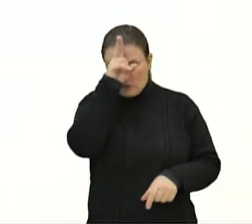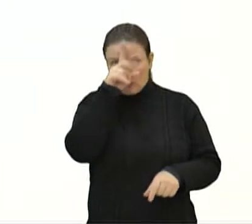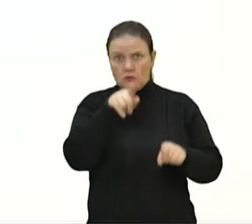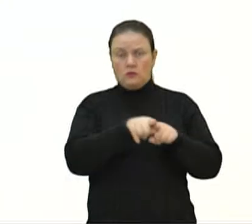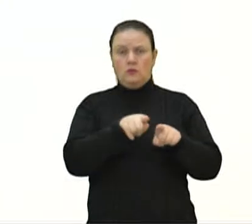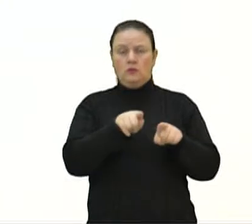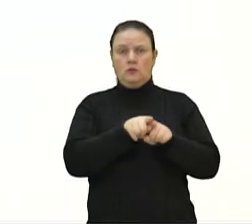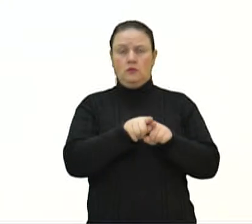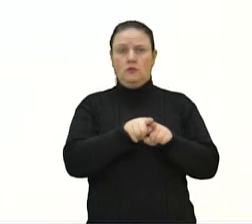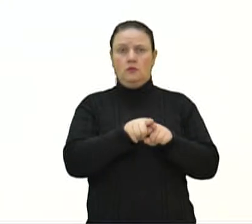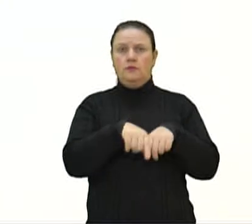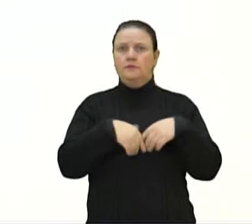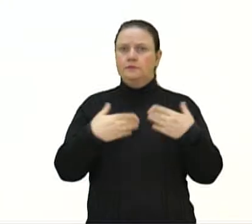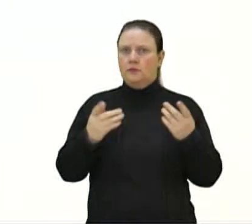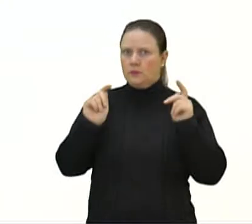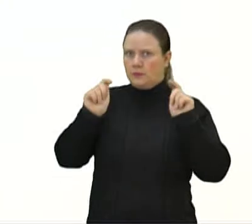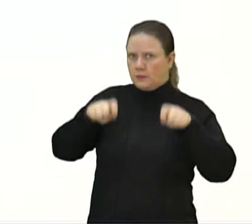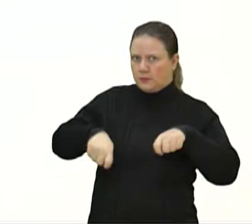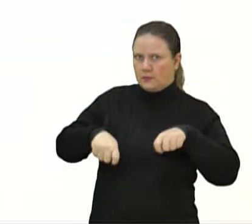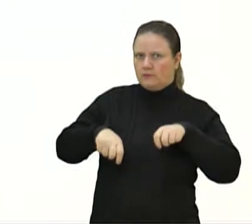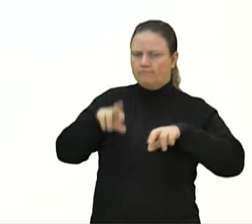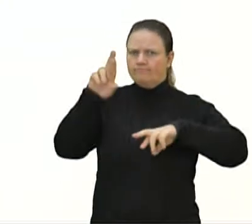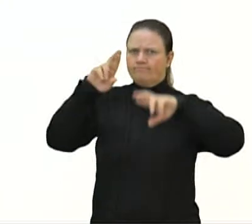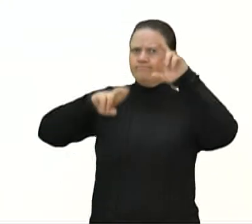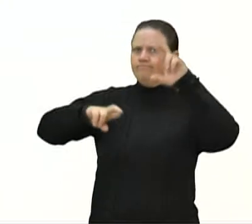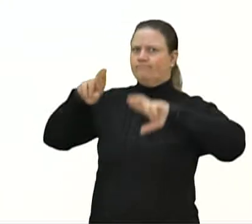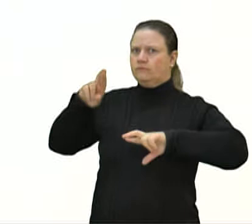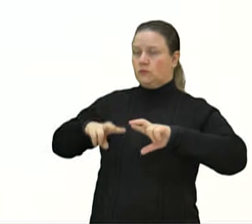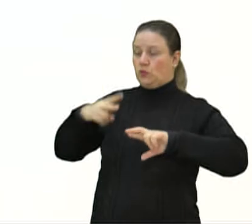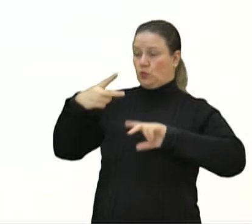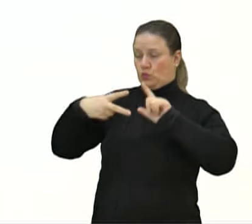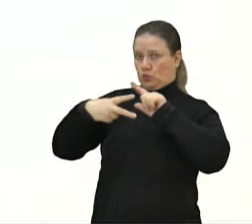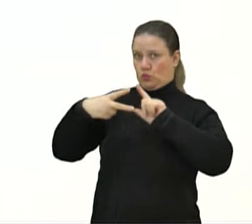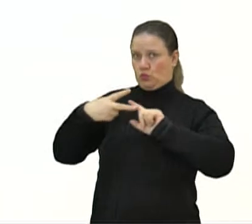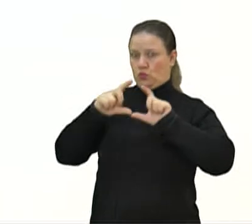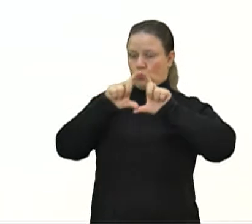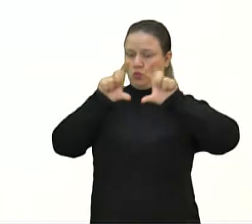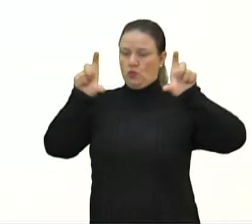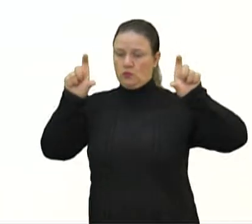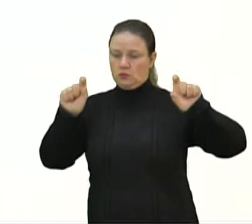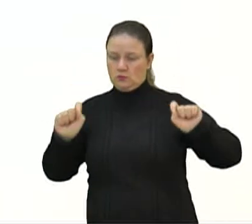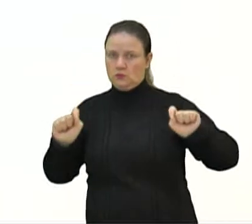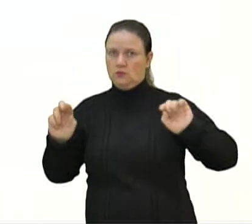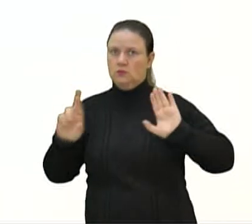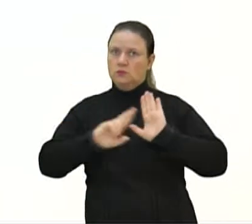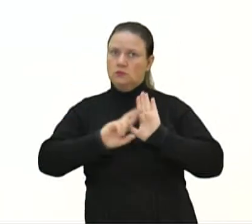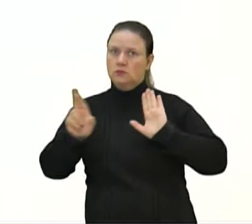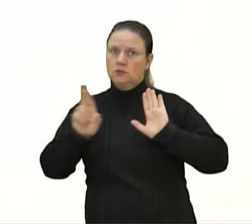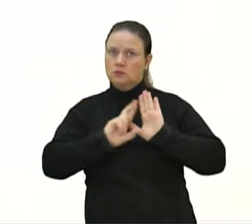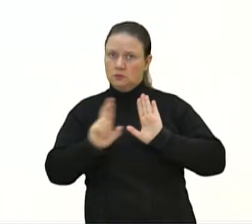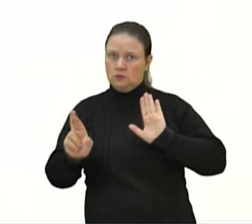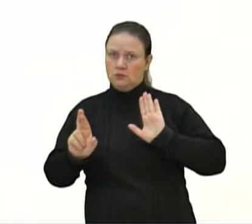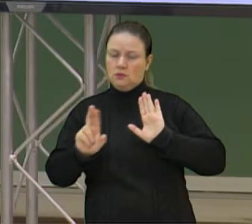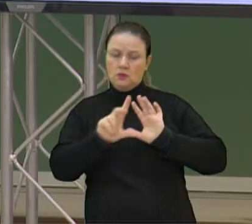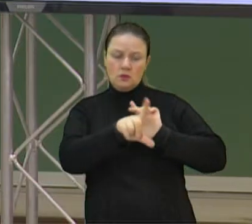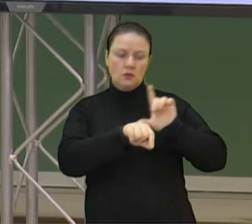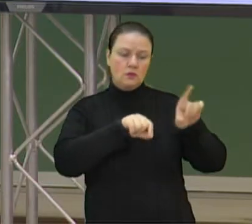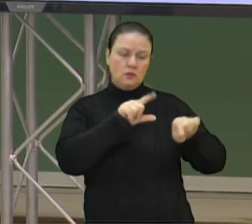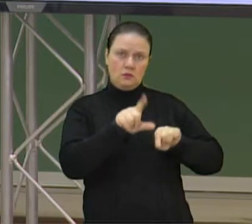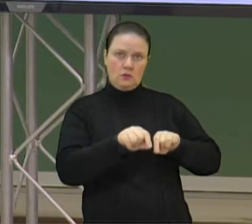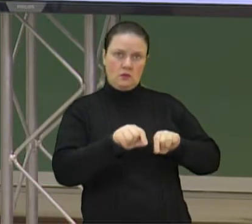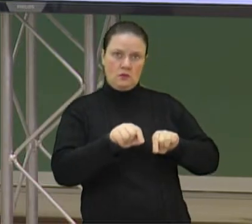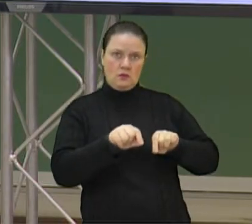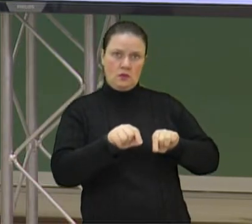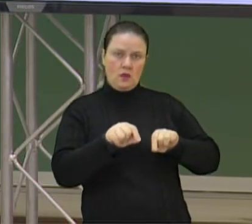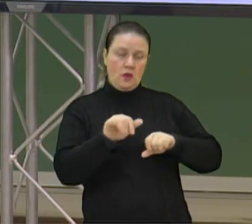modelaje social. Vocês vão analisar esses dois trechos e vão responder se vocês acham que as roupas que ela estava escolhendo seria para um evento